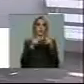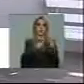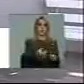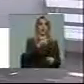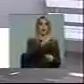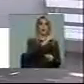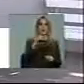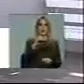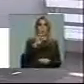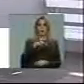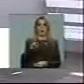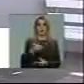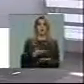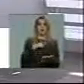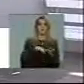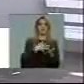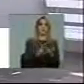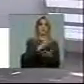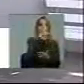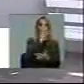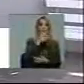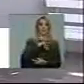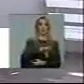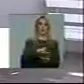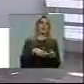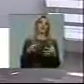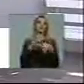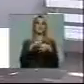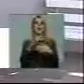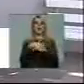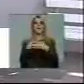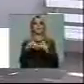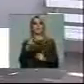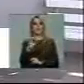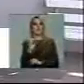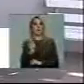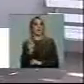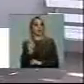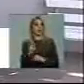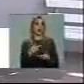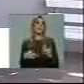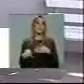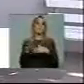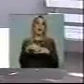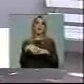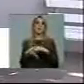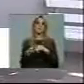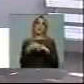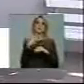milhões de euros ao Governo Regional, com uma concessão de 30 anos, que vai custar aos contribuintes 5 vezes